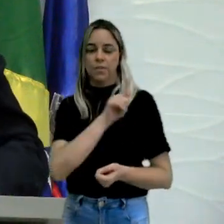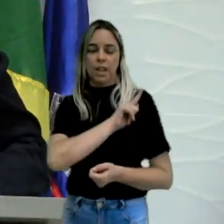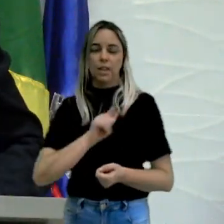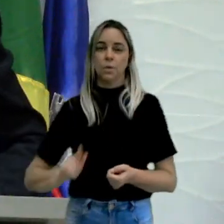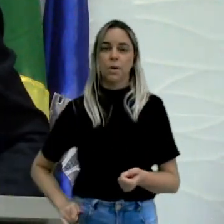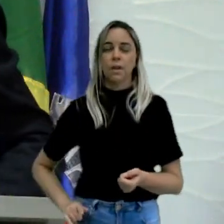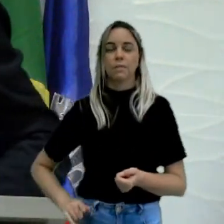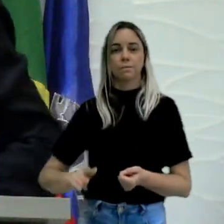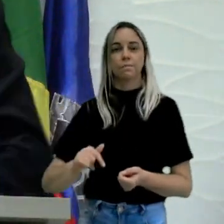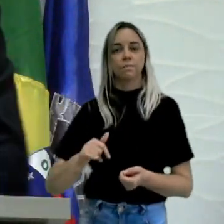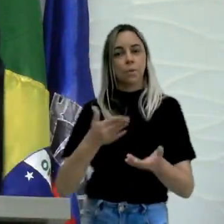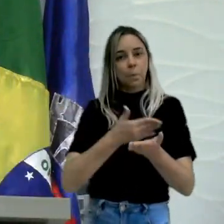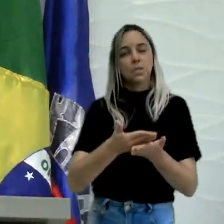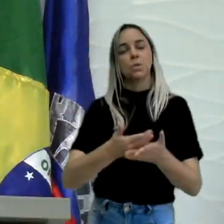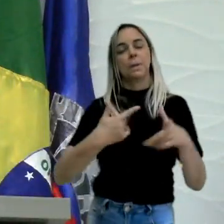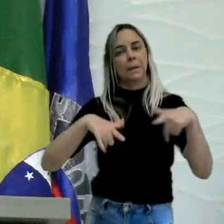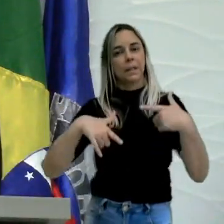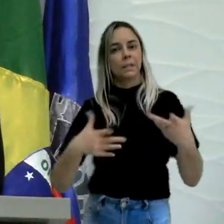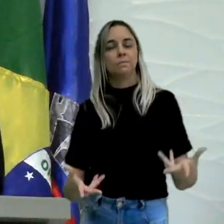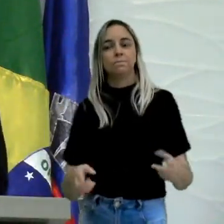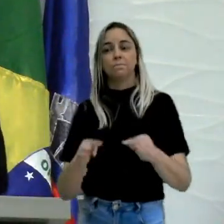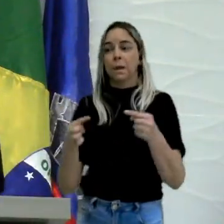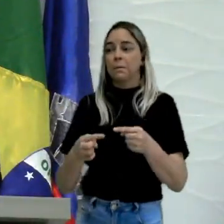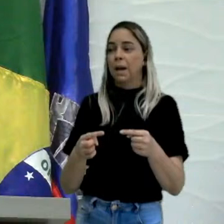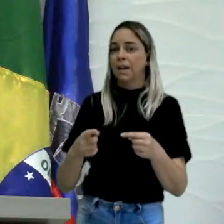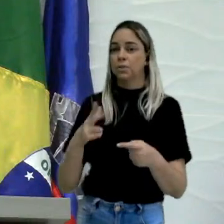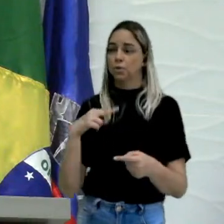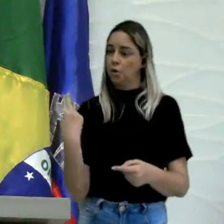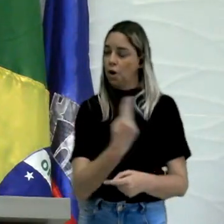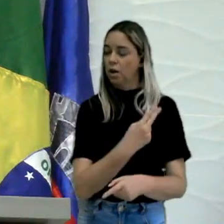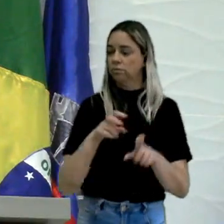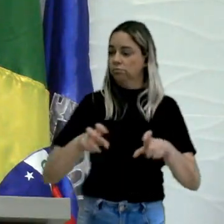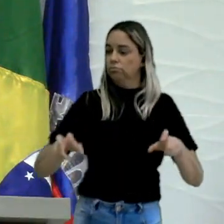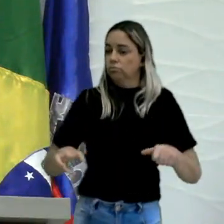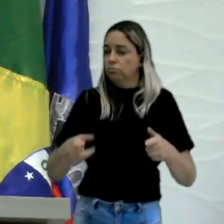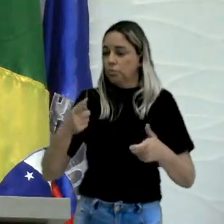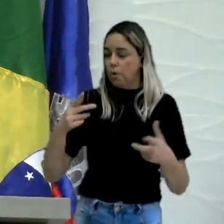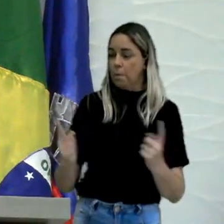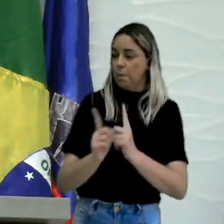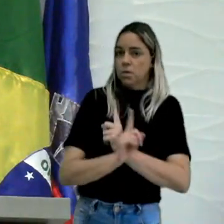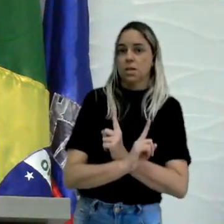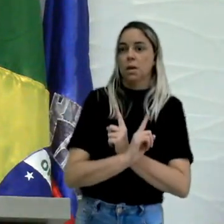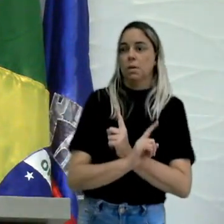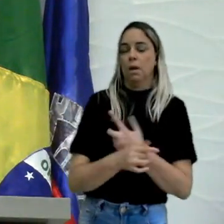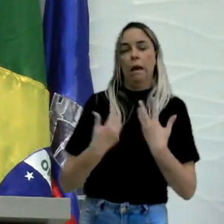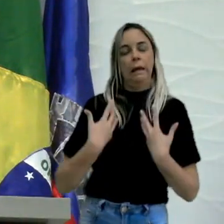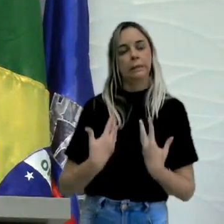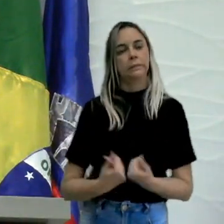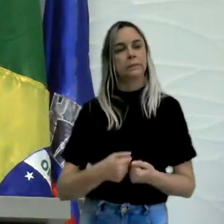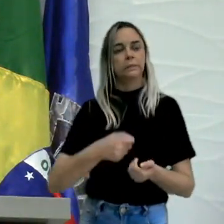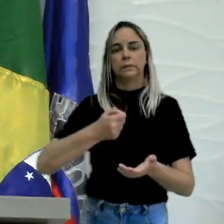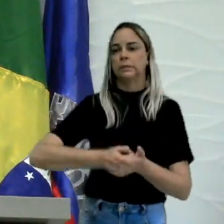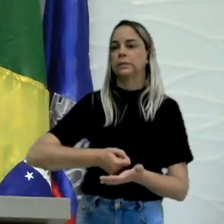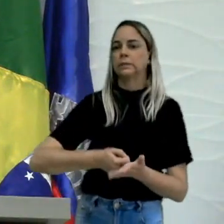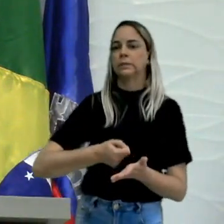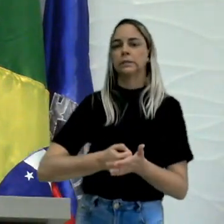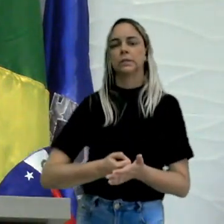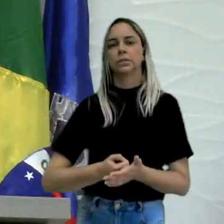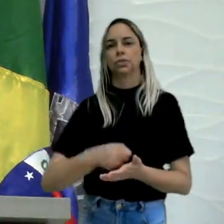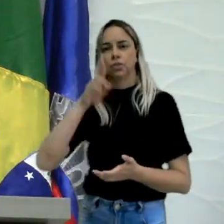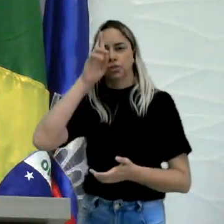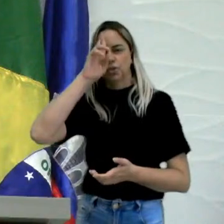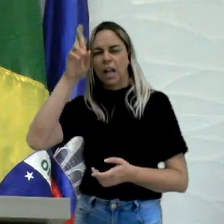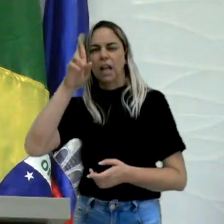aí se cobrando. Essa bancada da oposição não cansa de ir cobrar ao novo